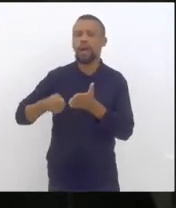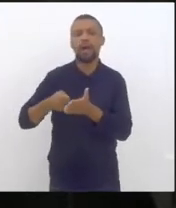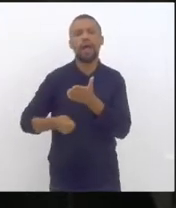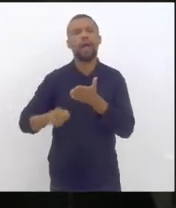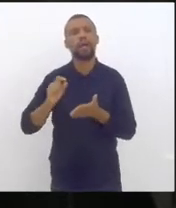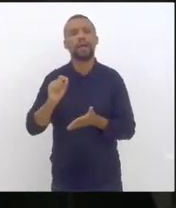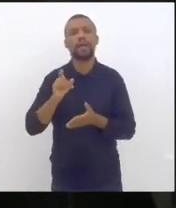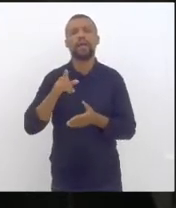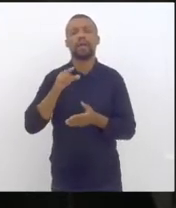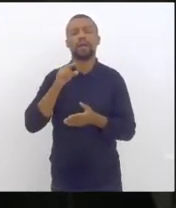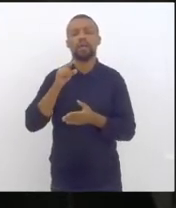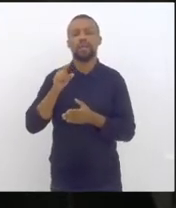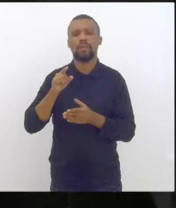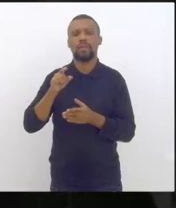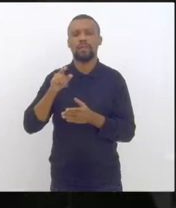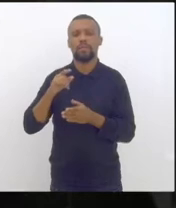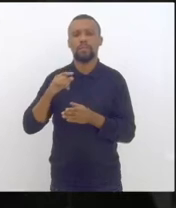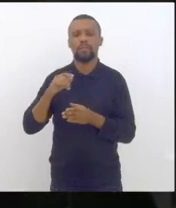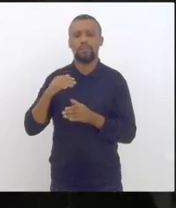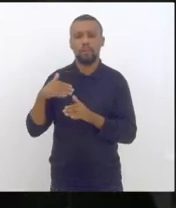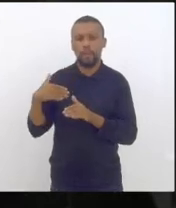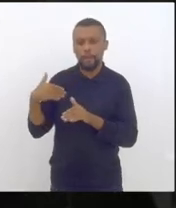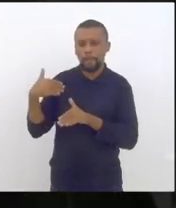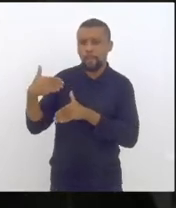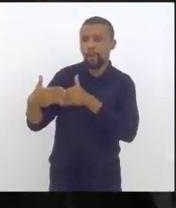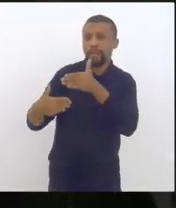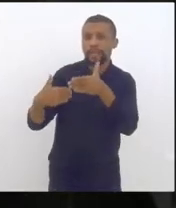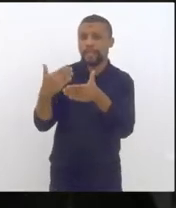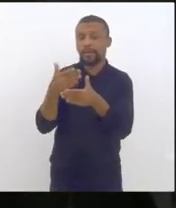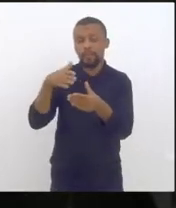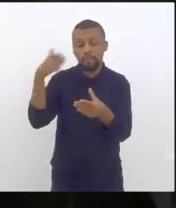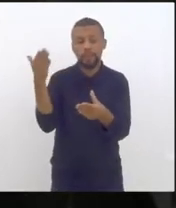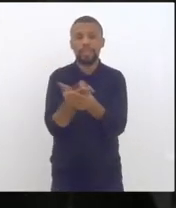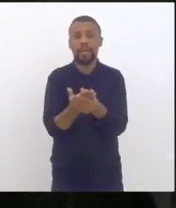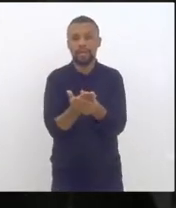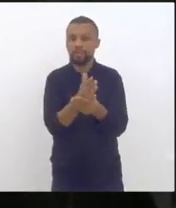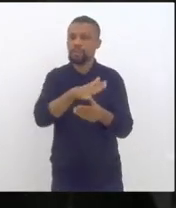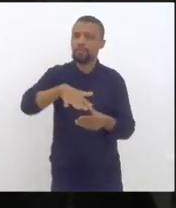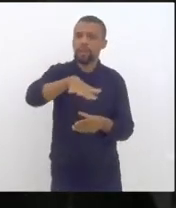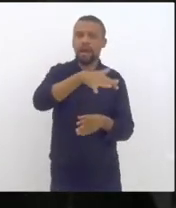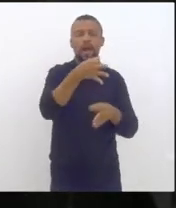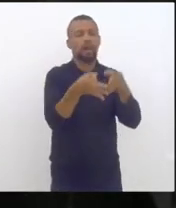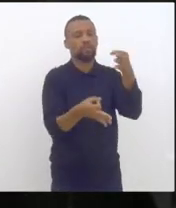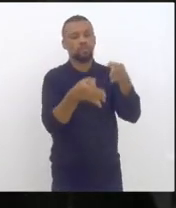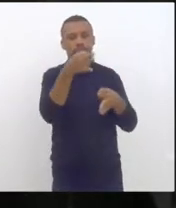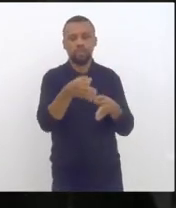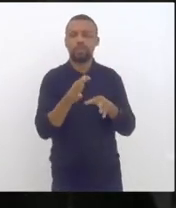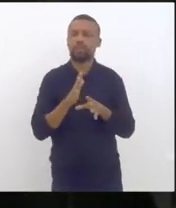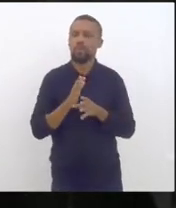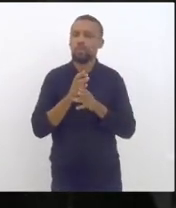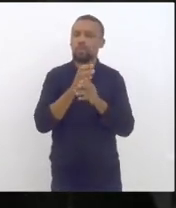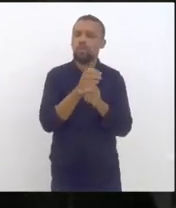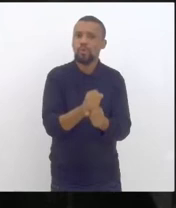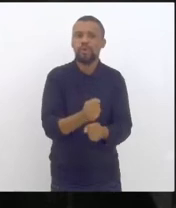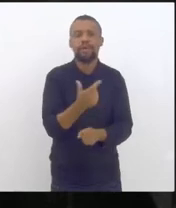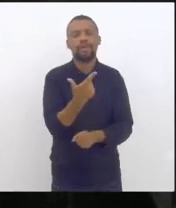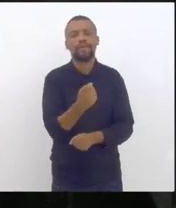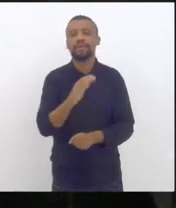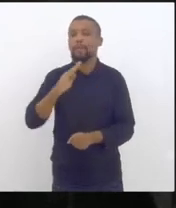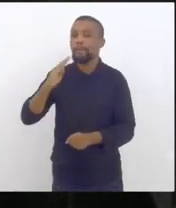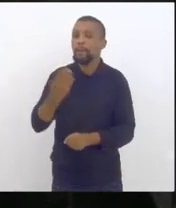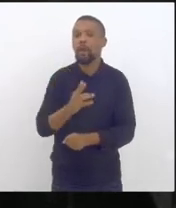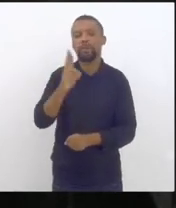e por processos que estão em demanda judicial de mais de 20 bilhões de reais